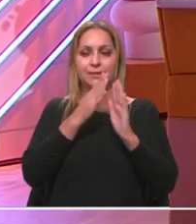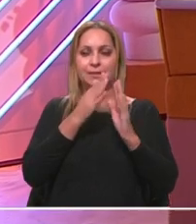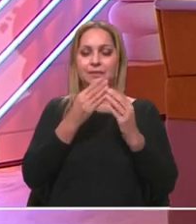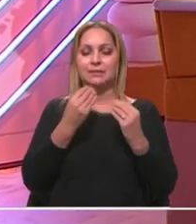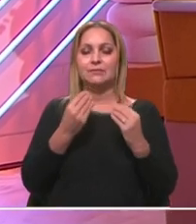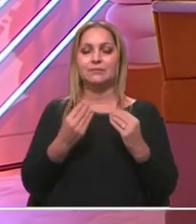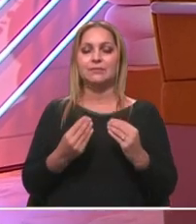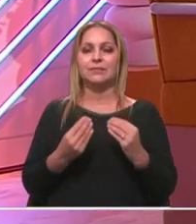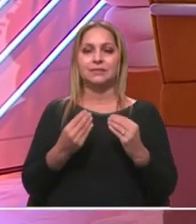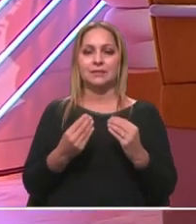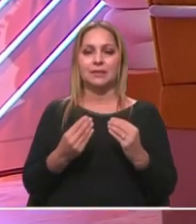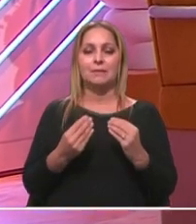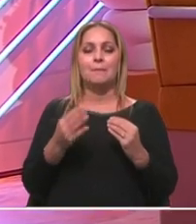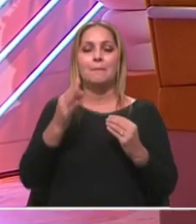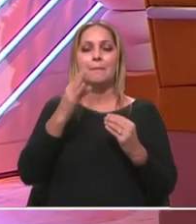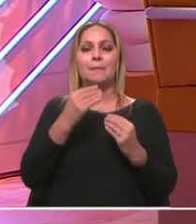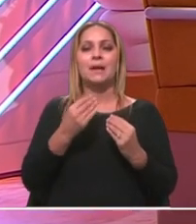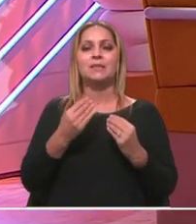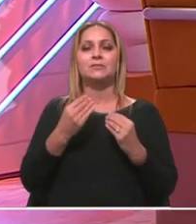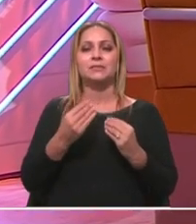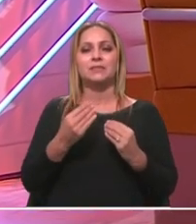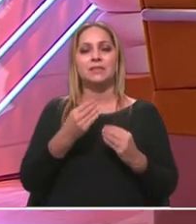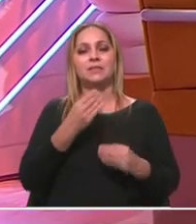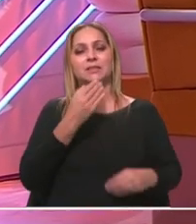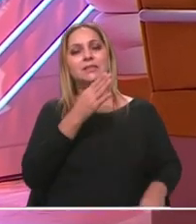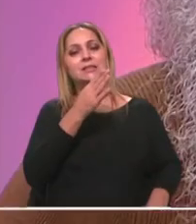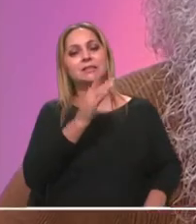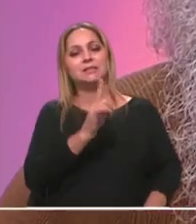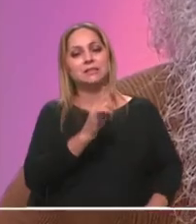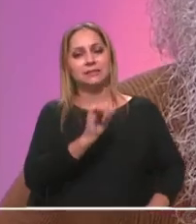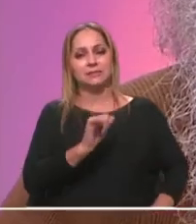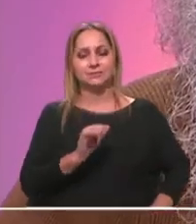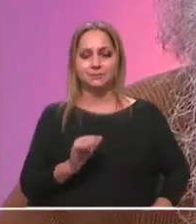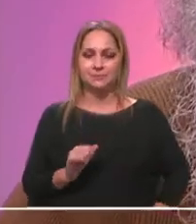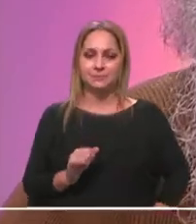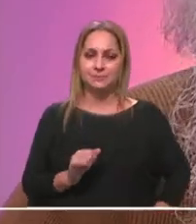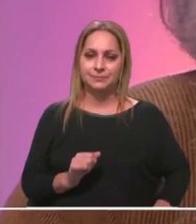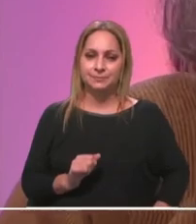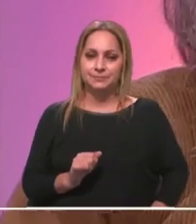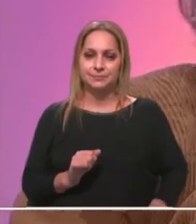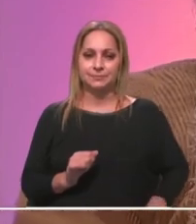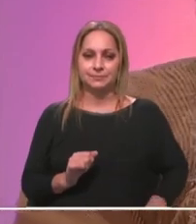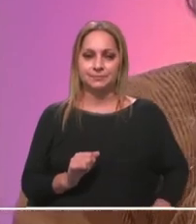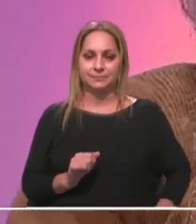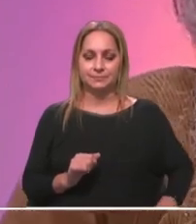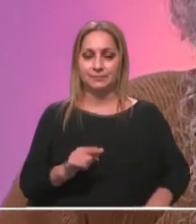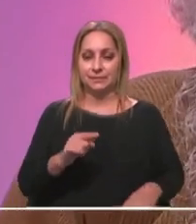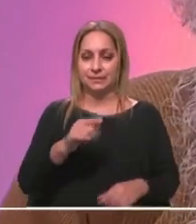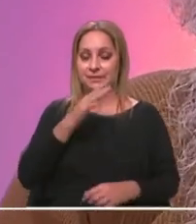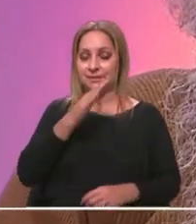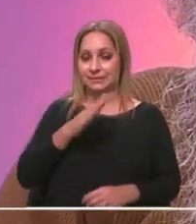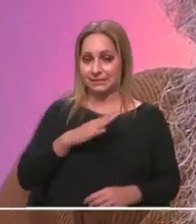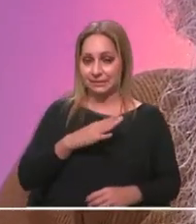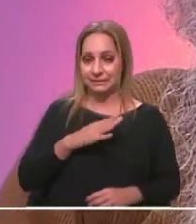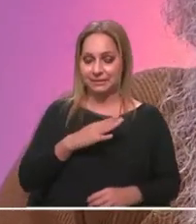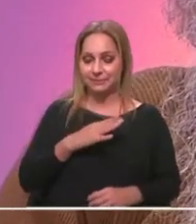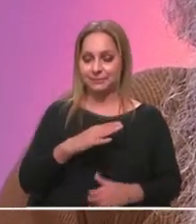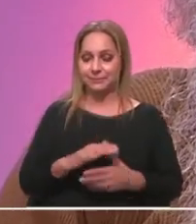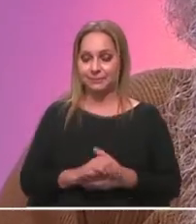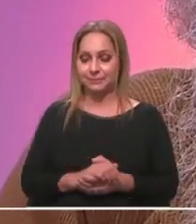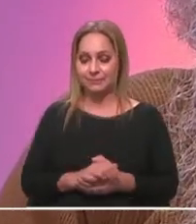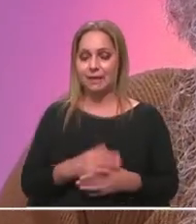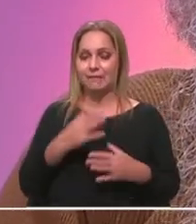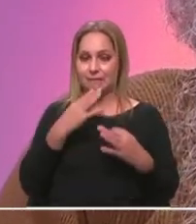Quais foram as a coisa mais espantosa que uma criança lhe disse Olhe eh isso que diz e bem a Júlia eh é